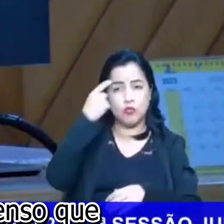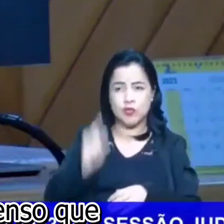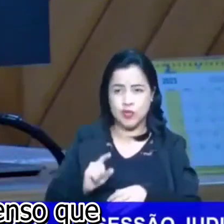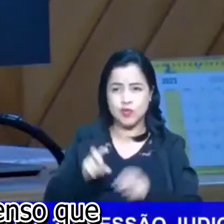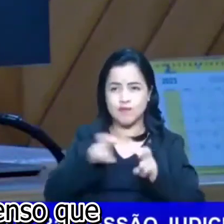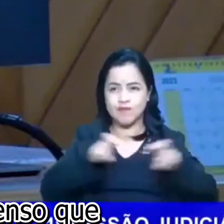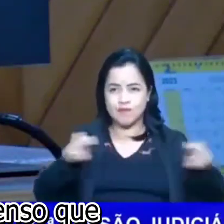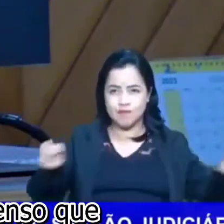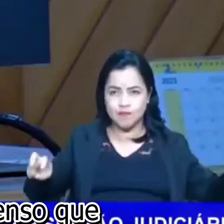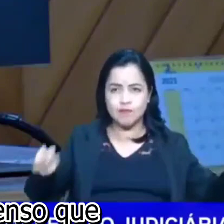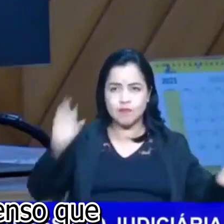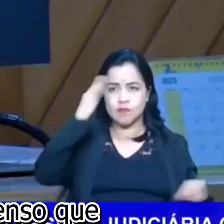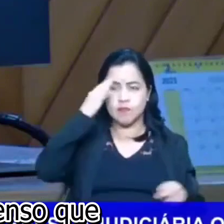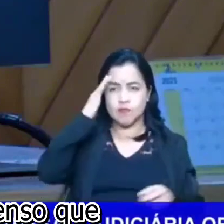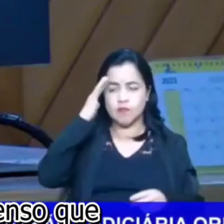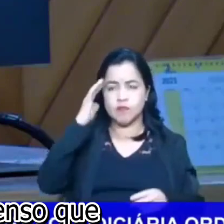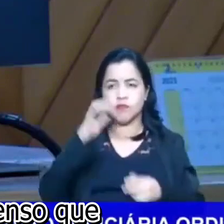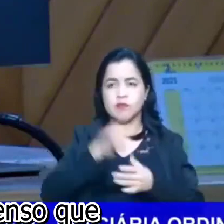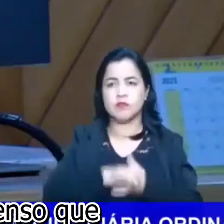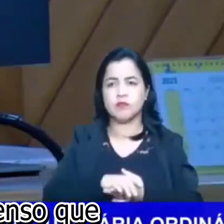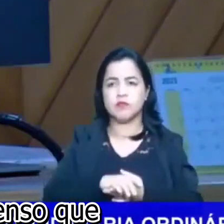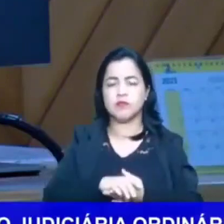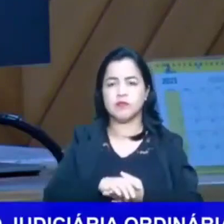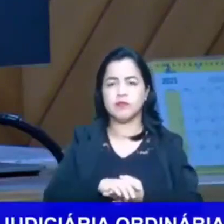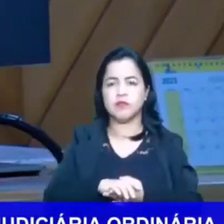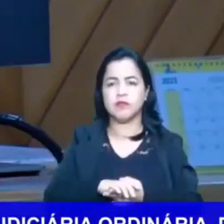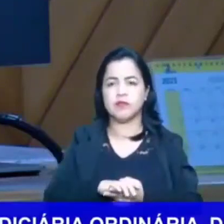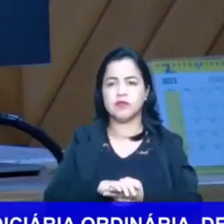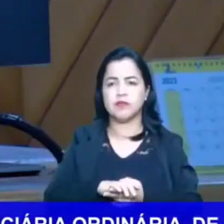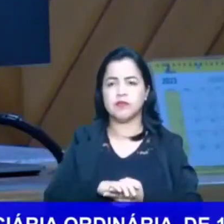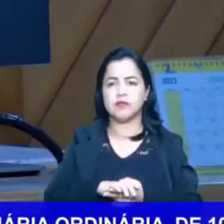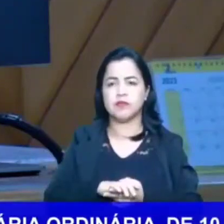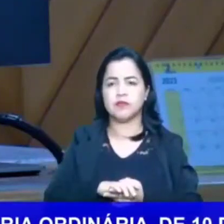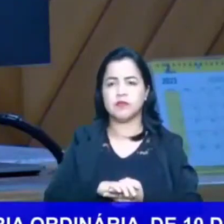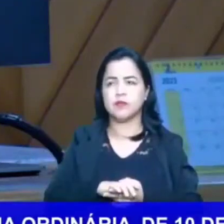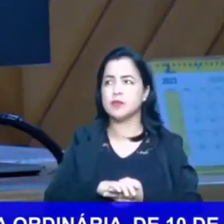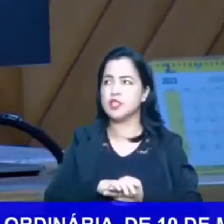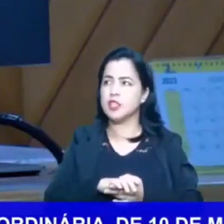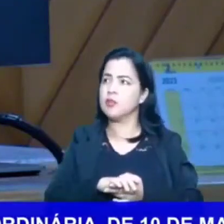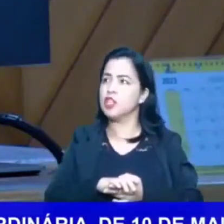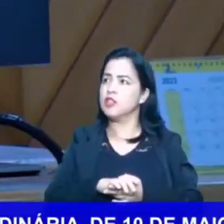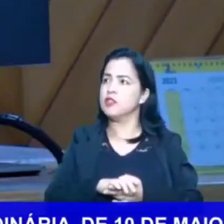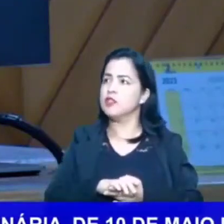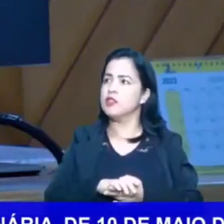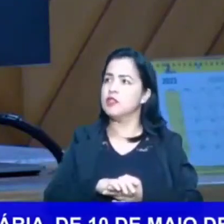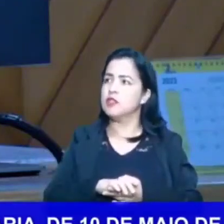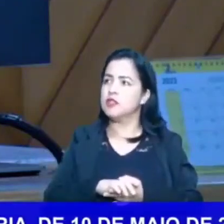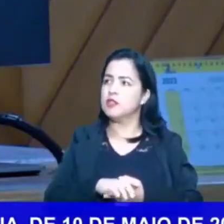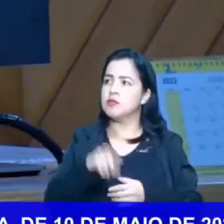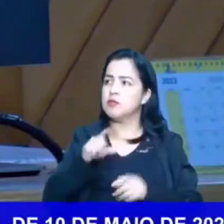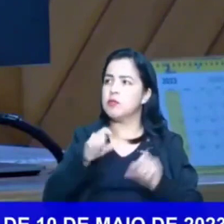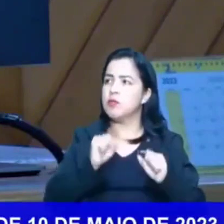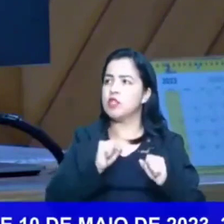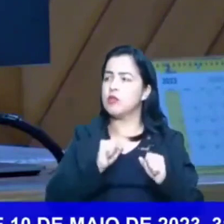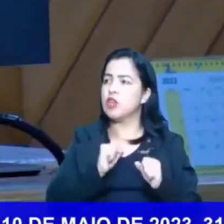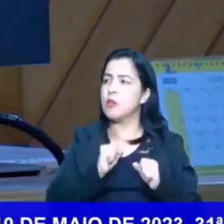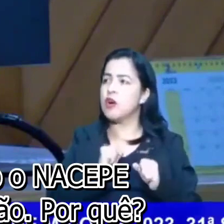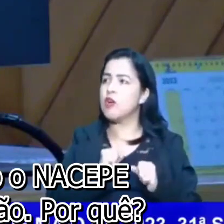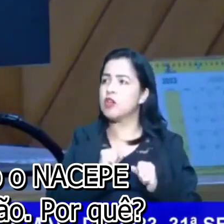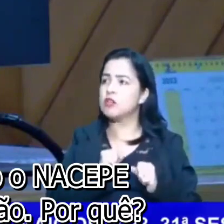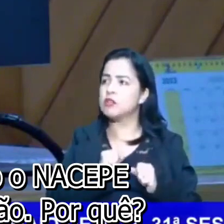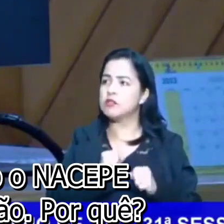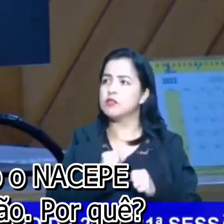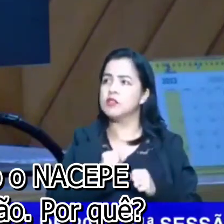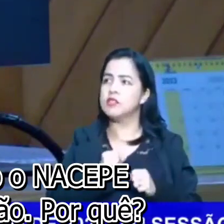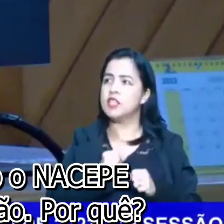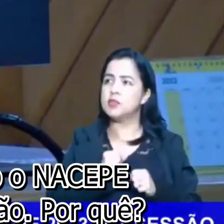entenderam. Eu penso que a situação pode ficar